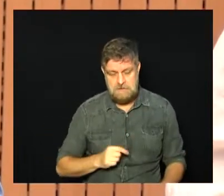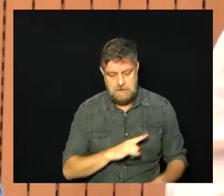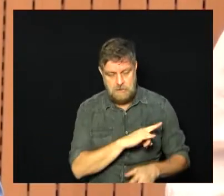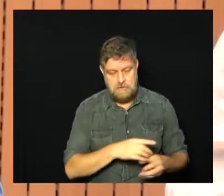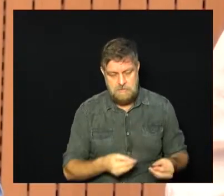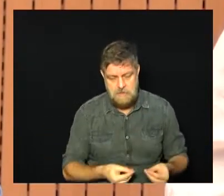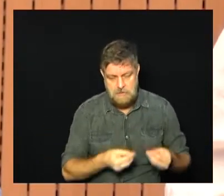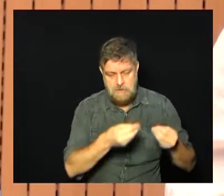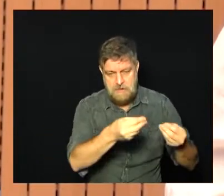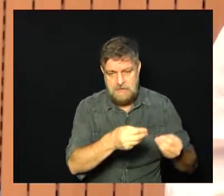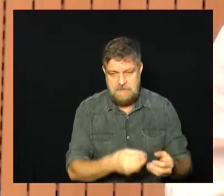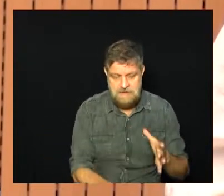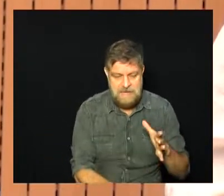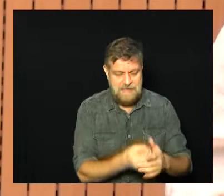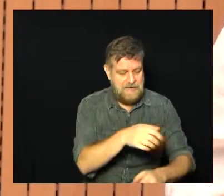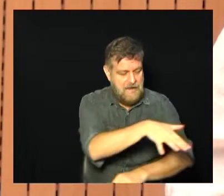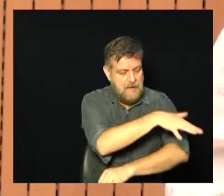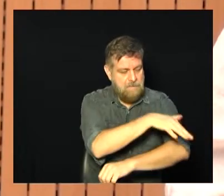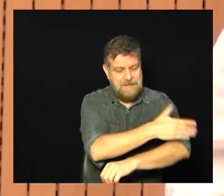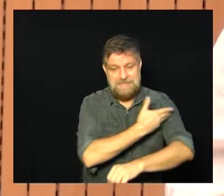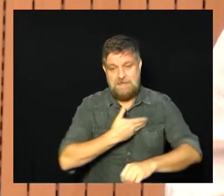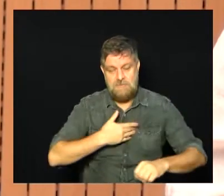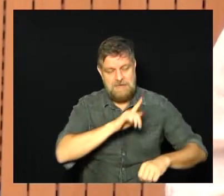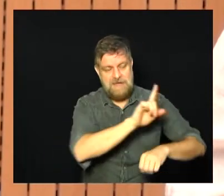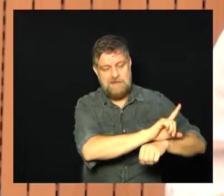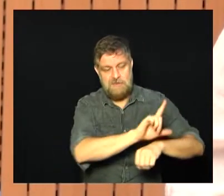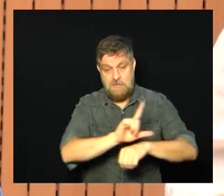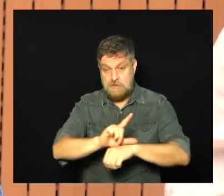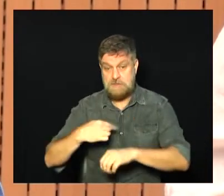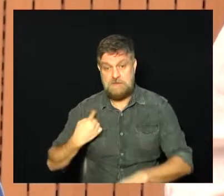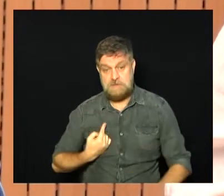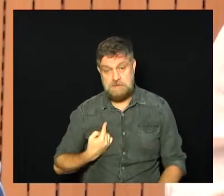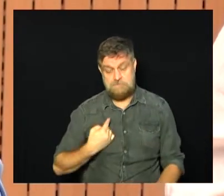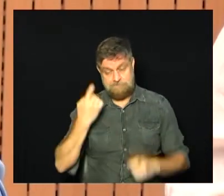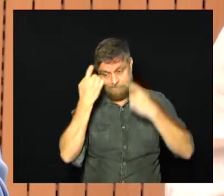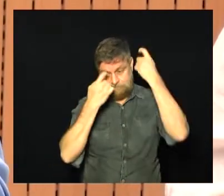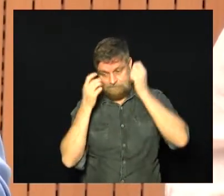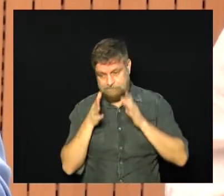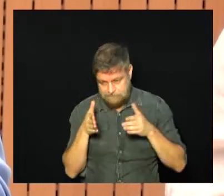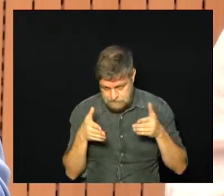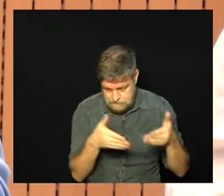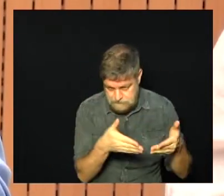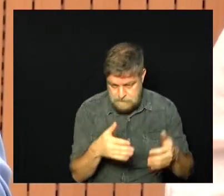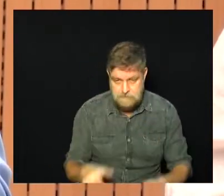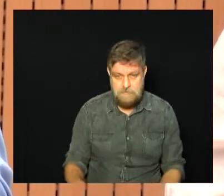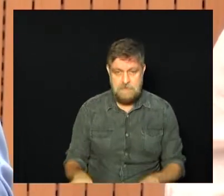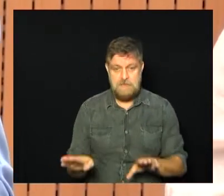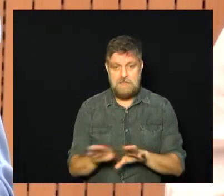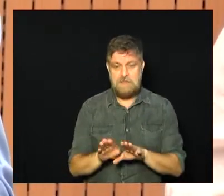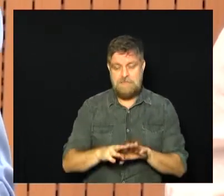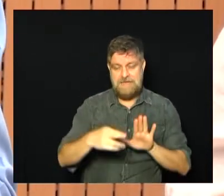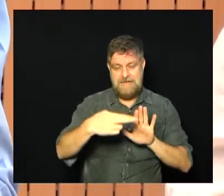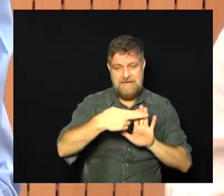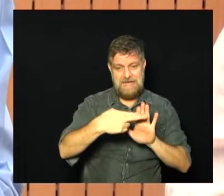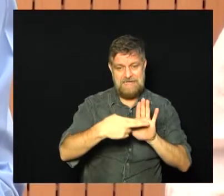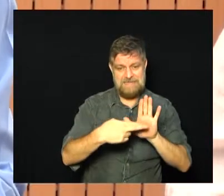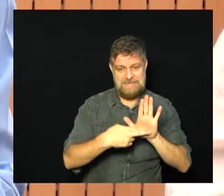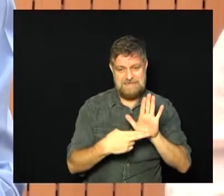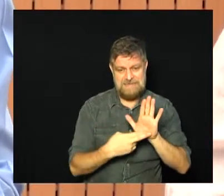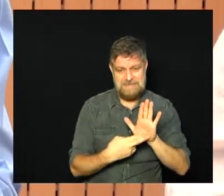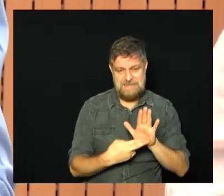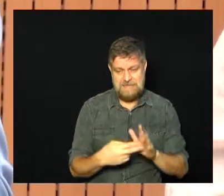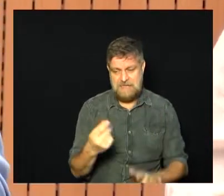em praças públicas, a gente vai ter que cuidar disso. A questão do critério de cobrança das